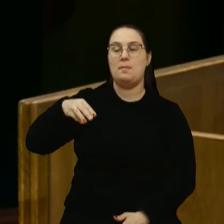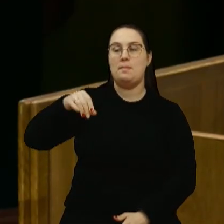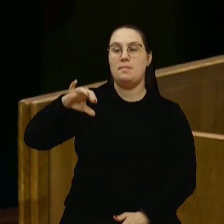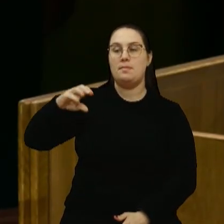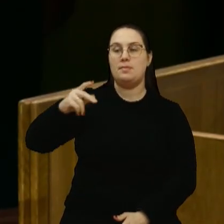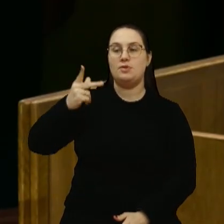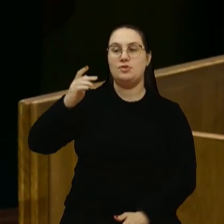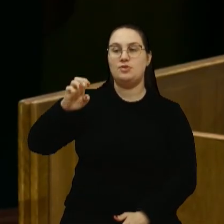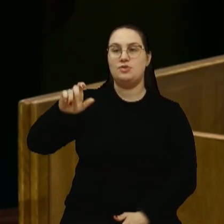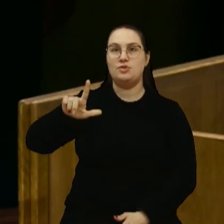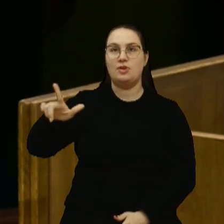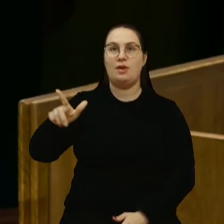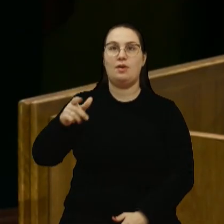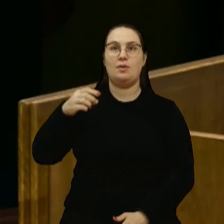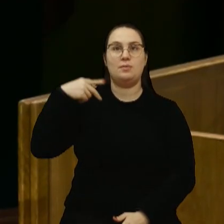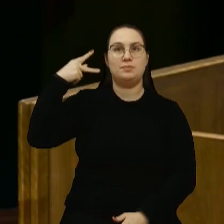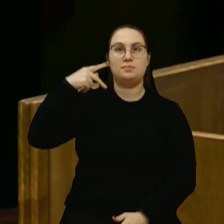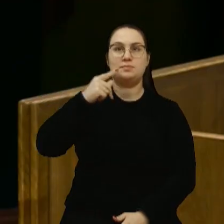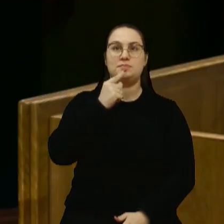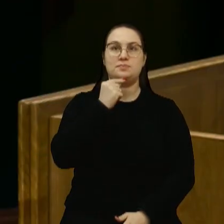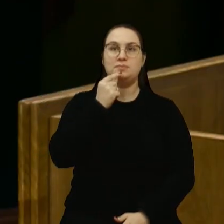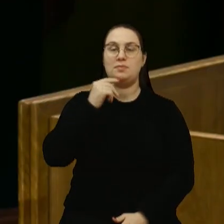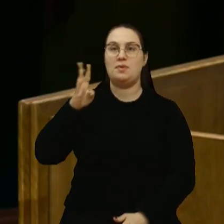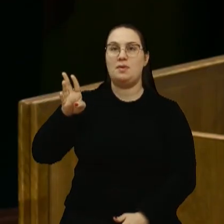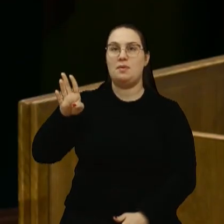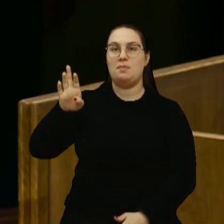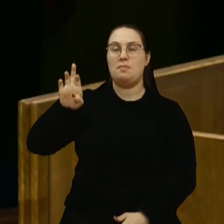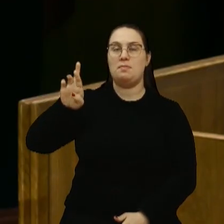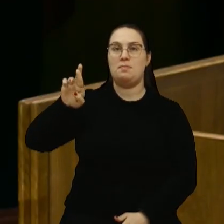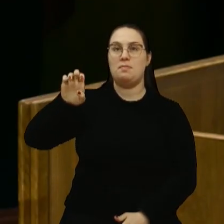aos vereadores João Ues e Adriano Bressan,